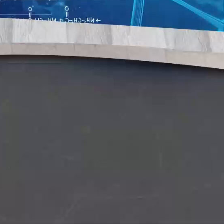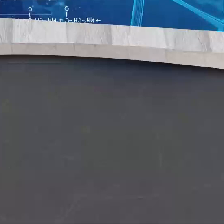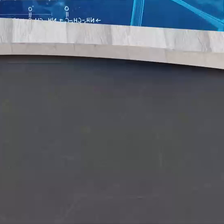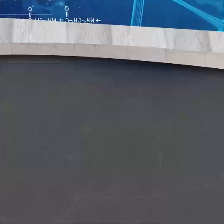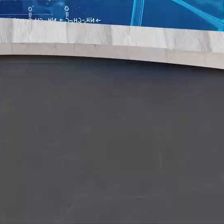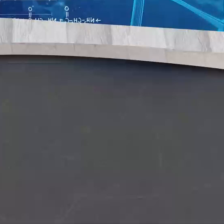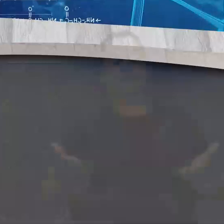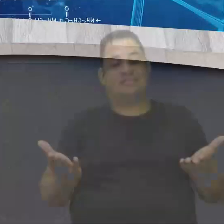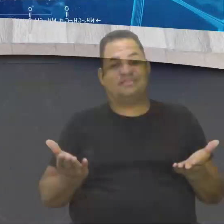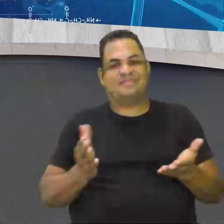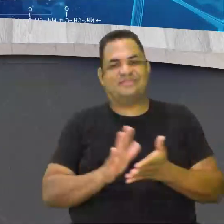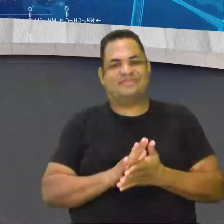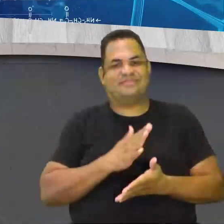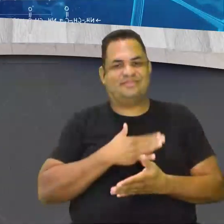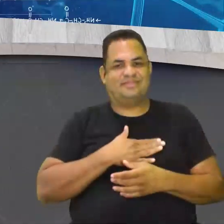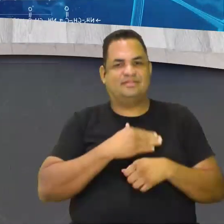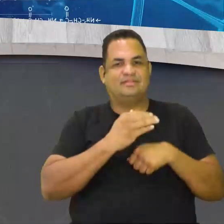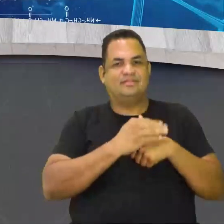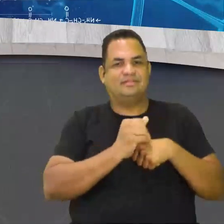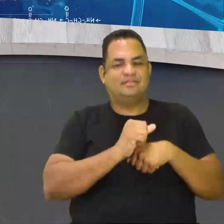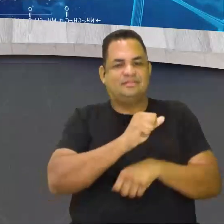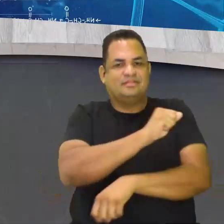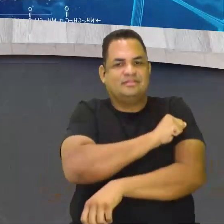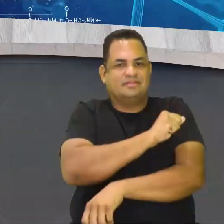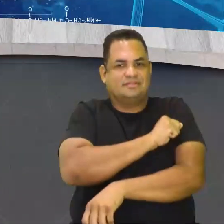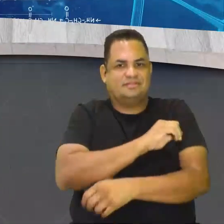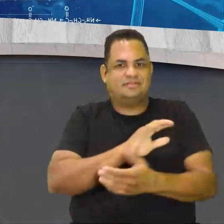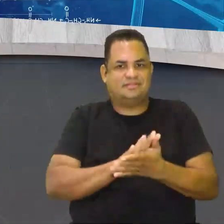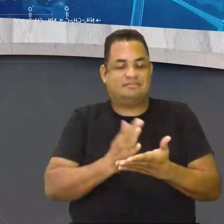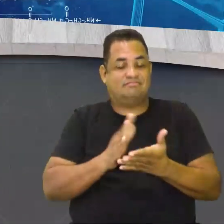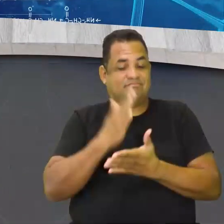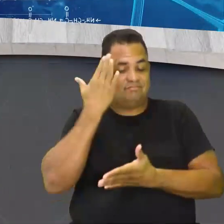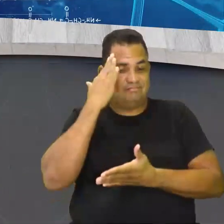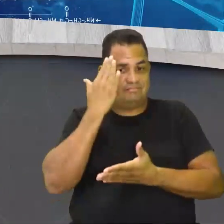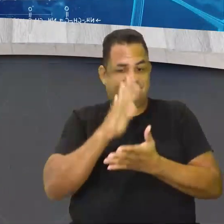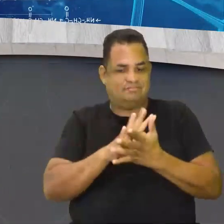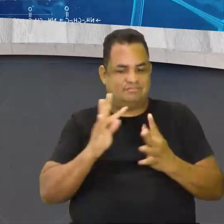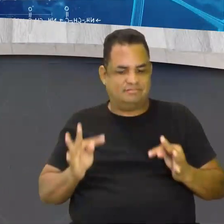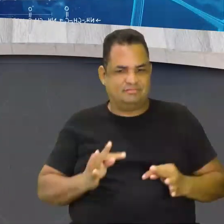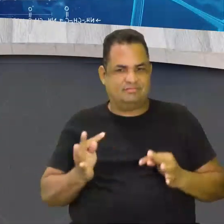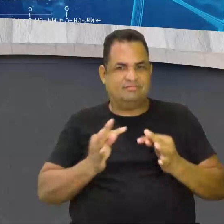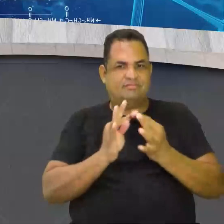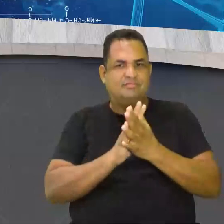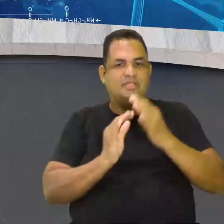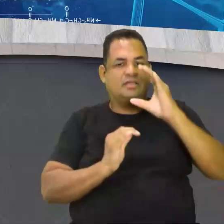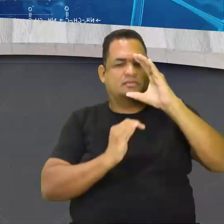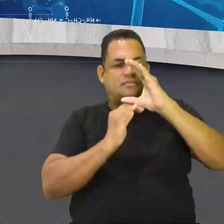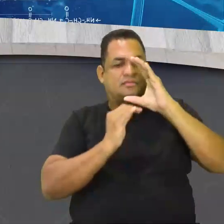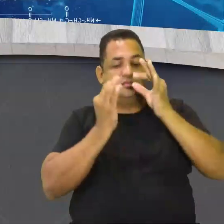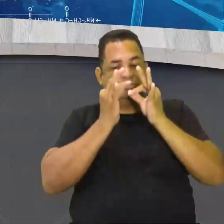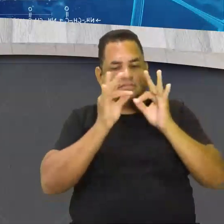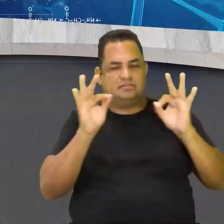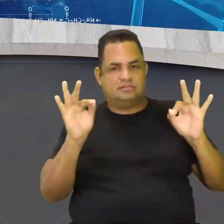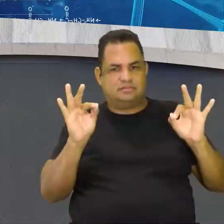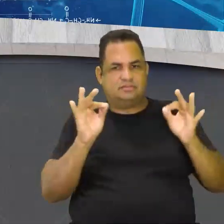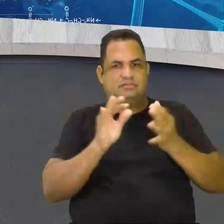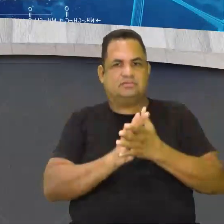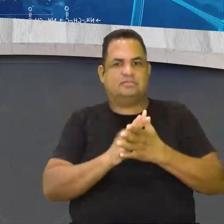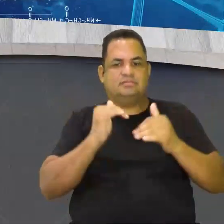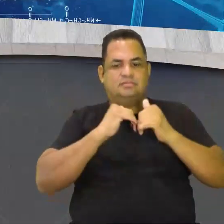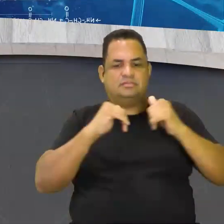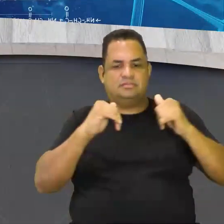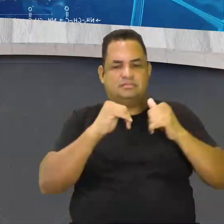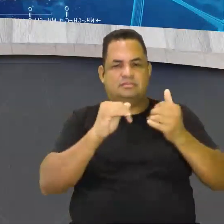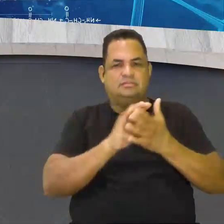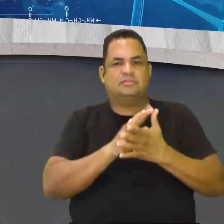E aí, meu caro aluno, deu para entender agora a técnica de separação de filtração simples e separação